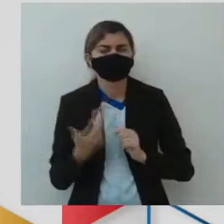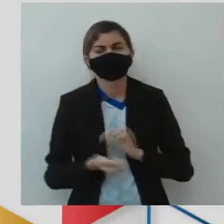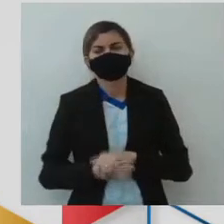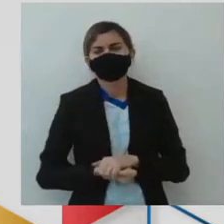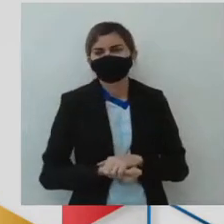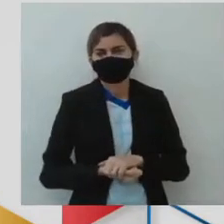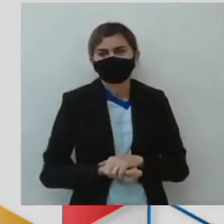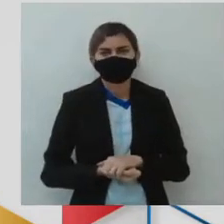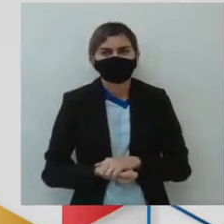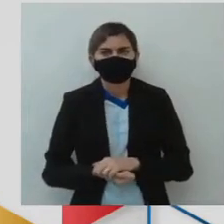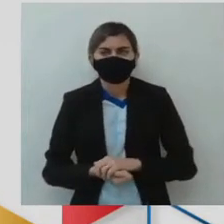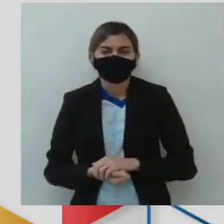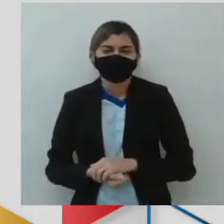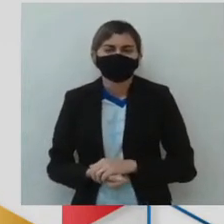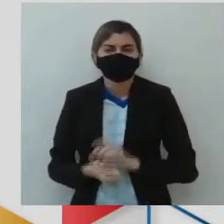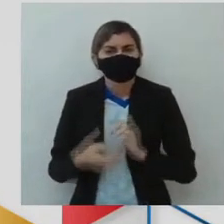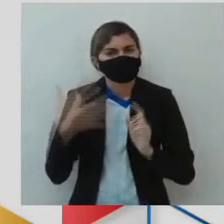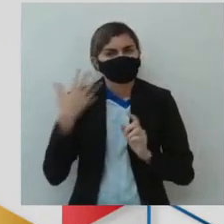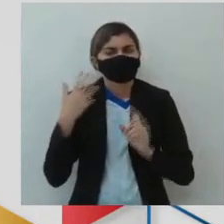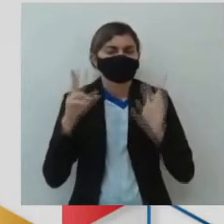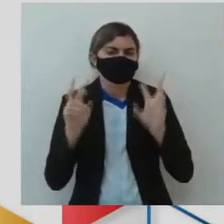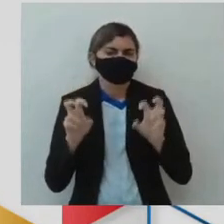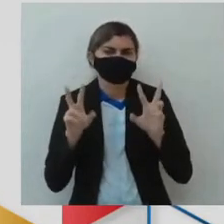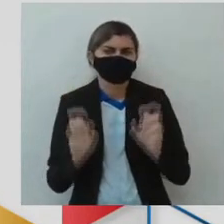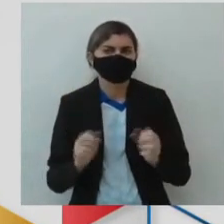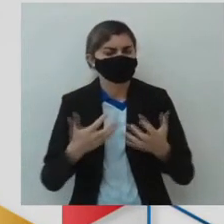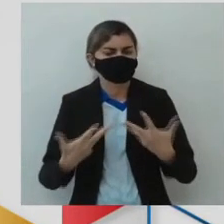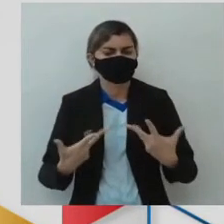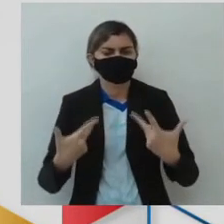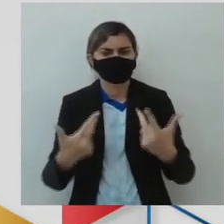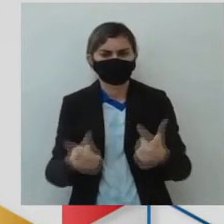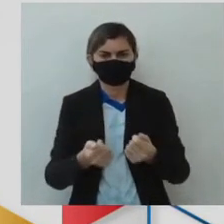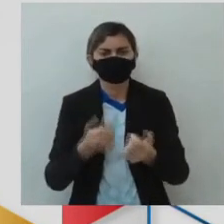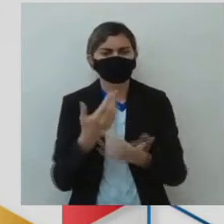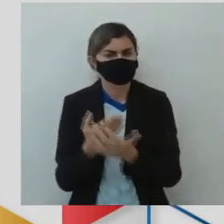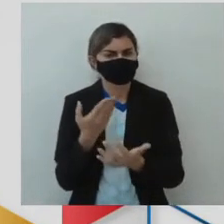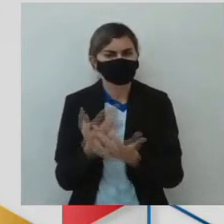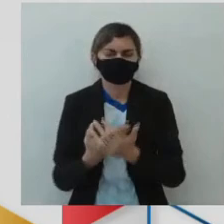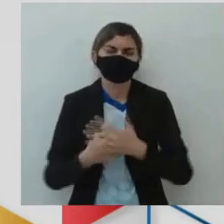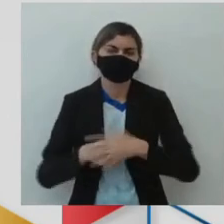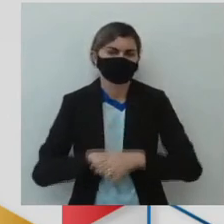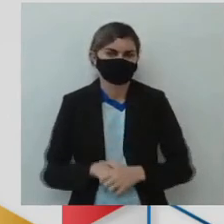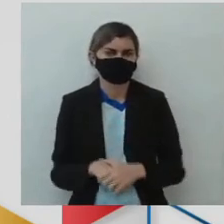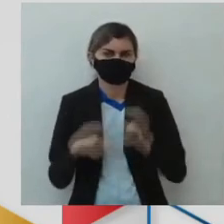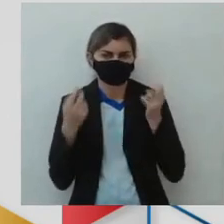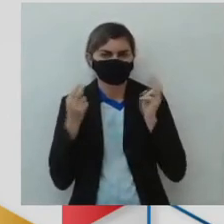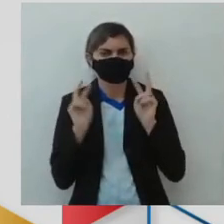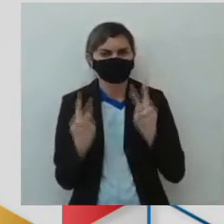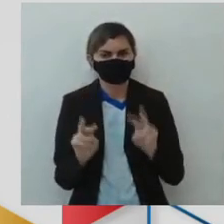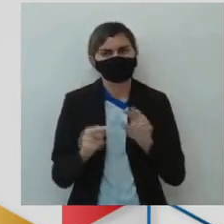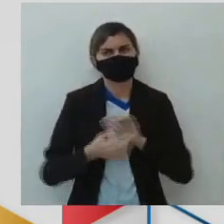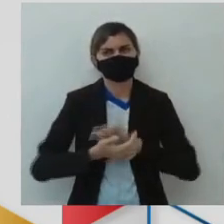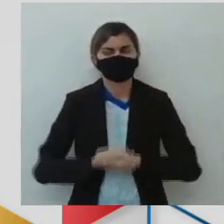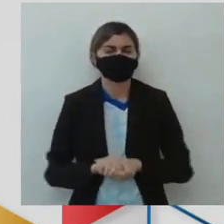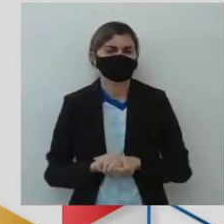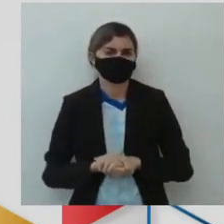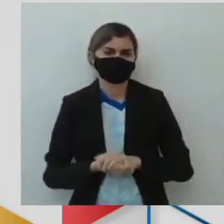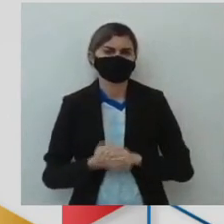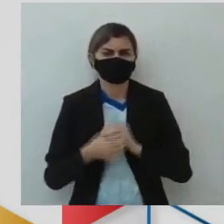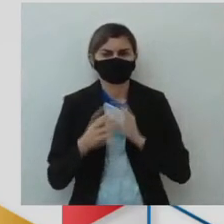lecture about todos os dias uma palestra sobre habilidades de estudo melhor só Ângela